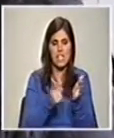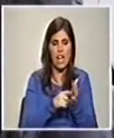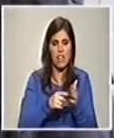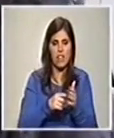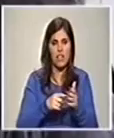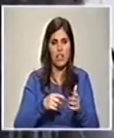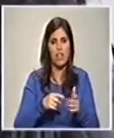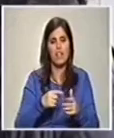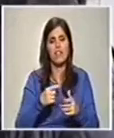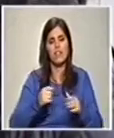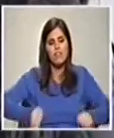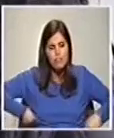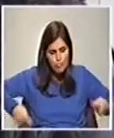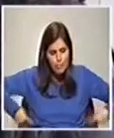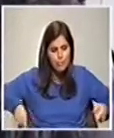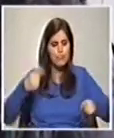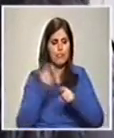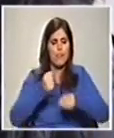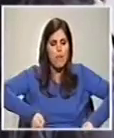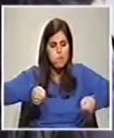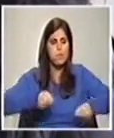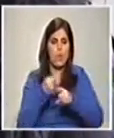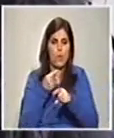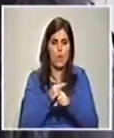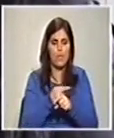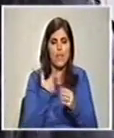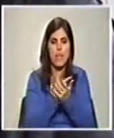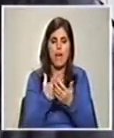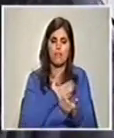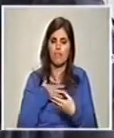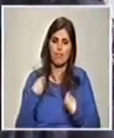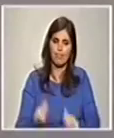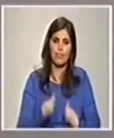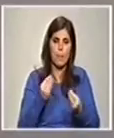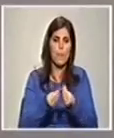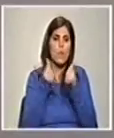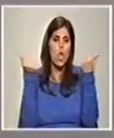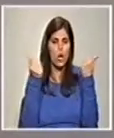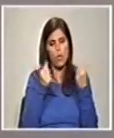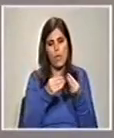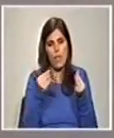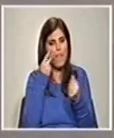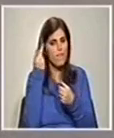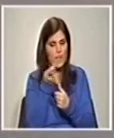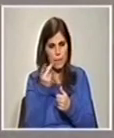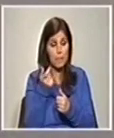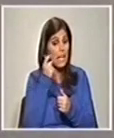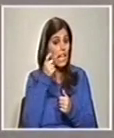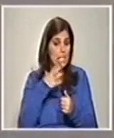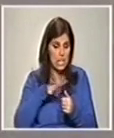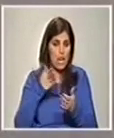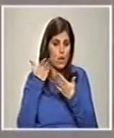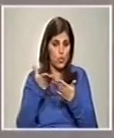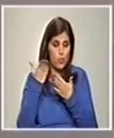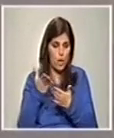ou similares e poder, de alguma forma, contribuir para o seu bem-estar e para a melhoria da sua qualidade de vida. Quem quiser ajudar